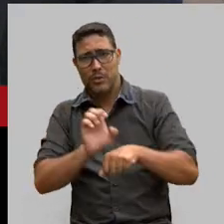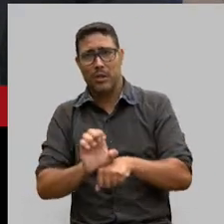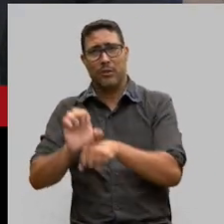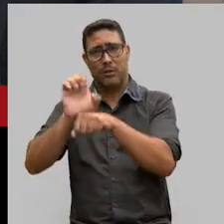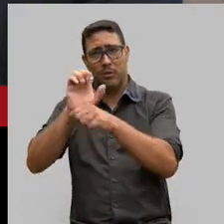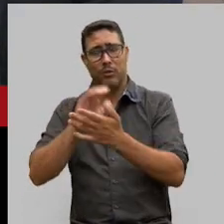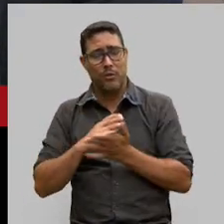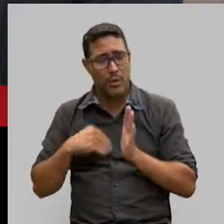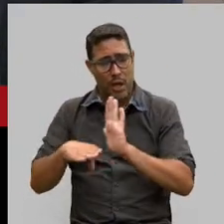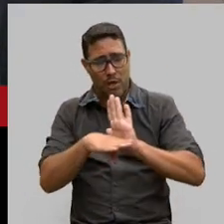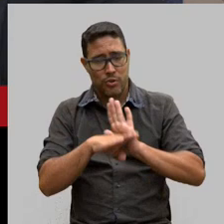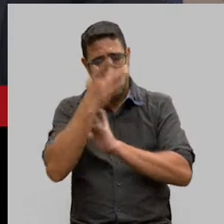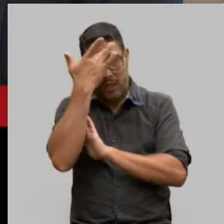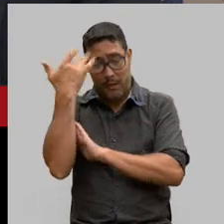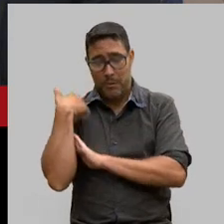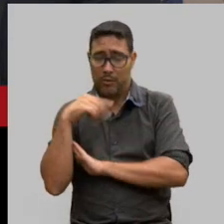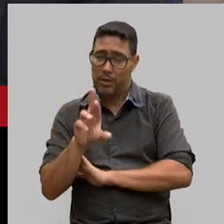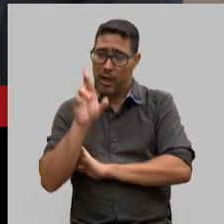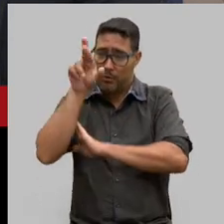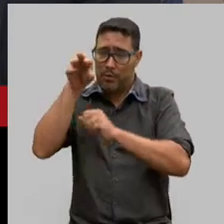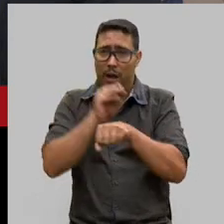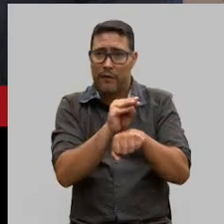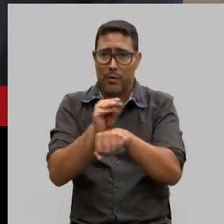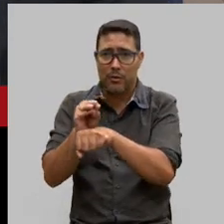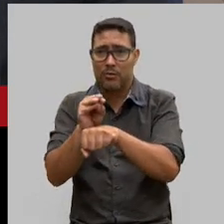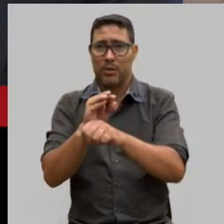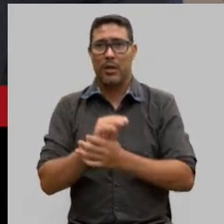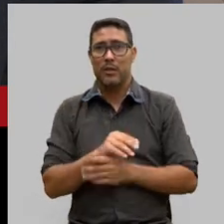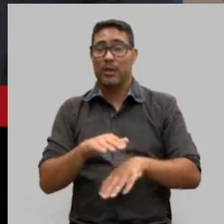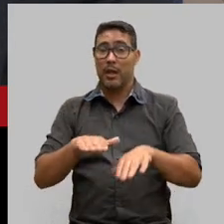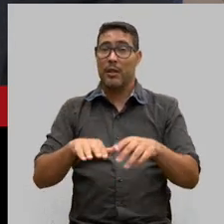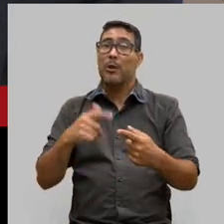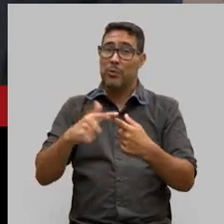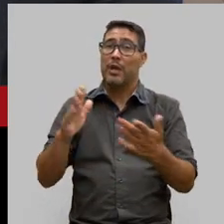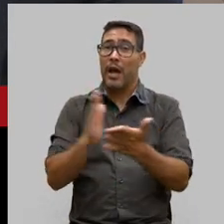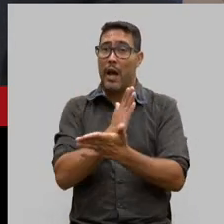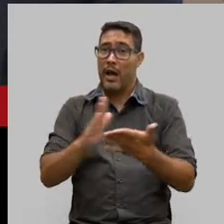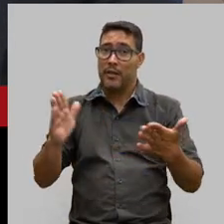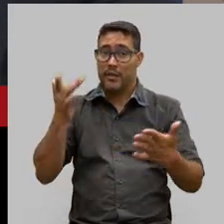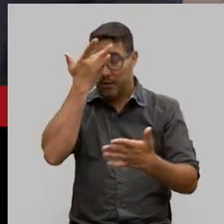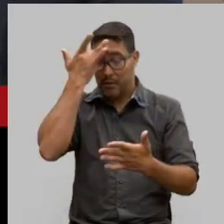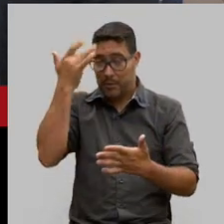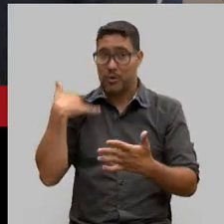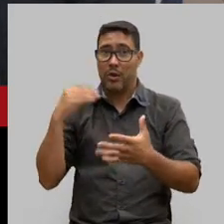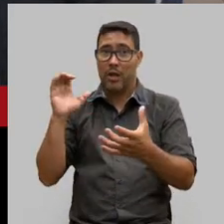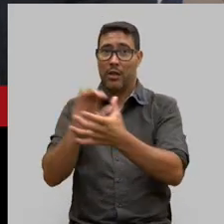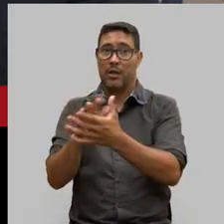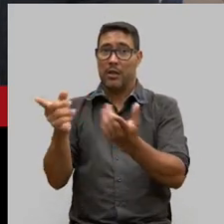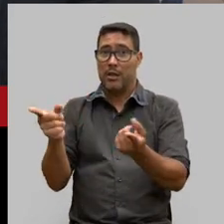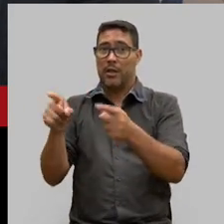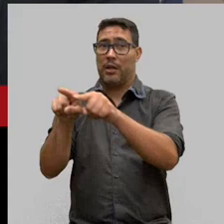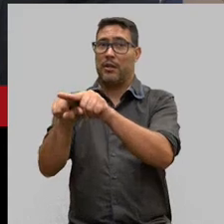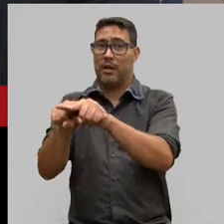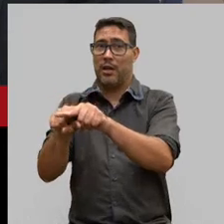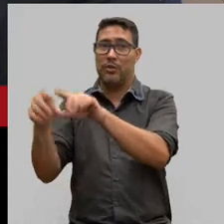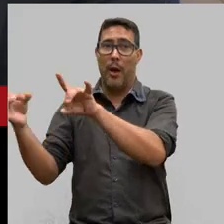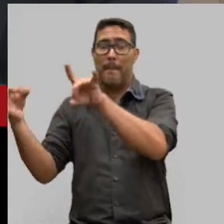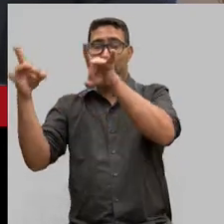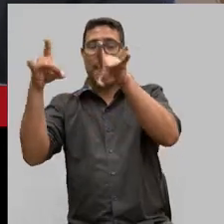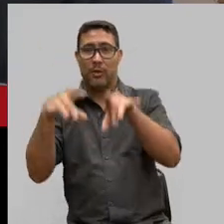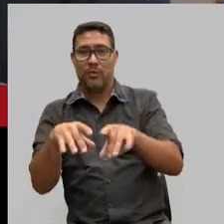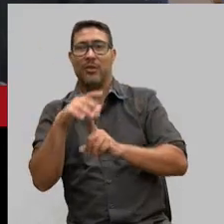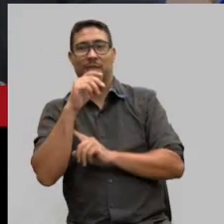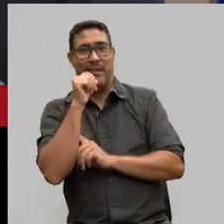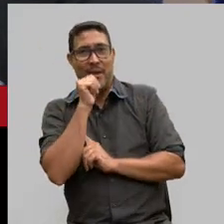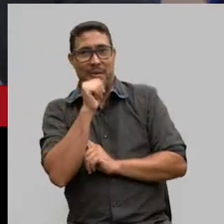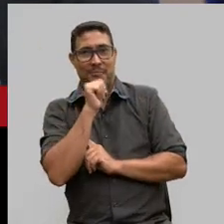cuidadores e a Ana tem razão porque Mita das vezes o companheiro abandona a mulher né gente fala assim não filho deficiente eu não quero não fica com